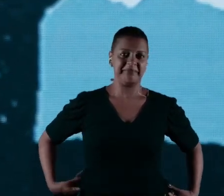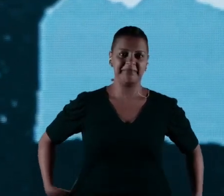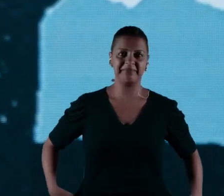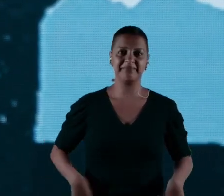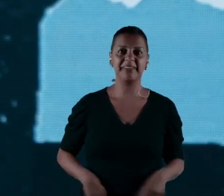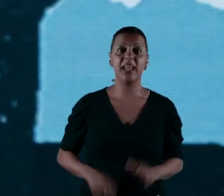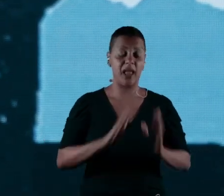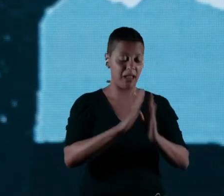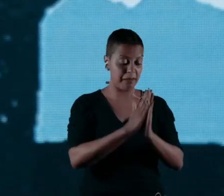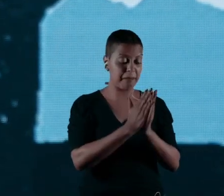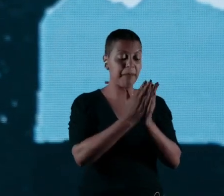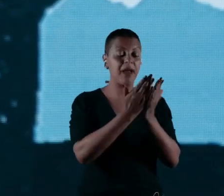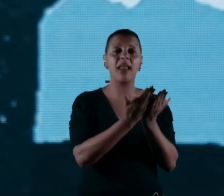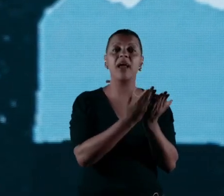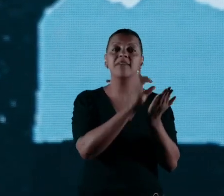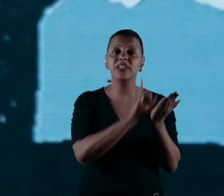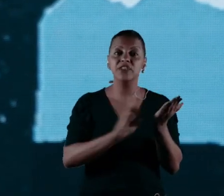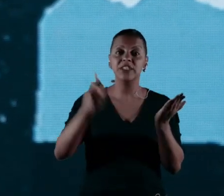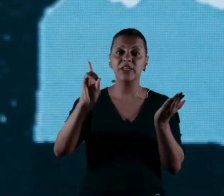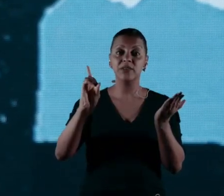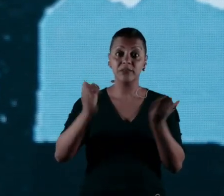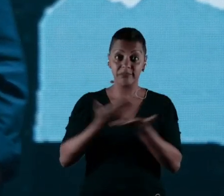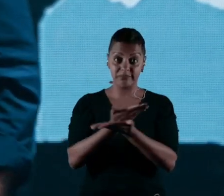Palavra de Deus para você hoje, meu querido.